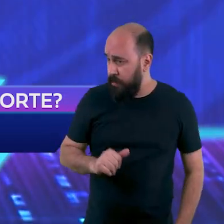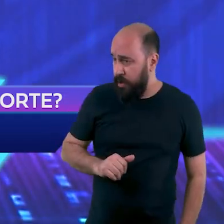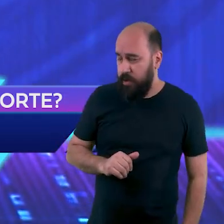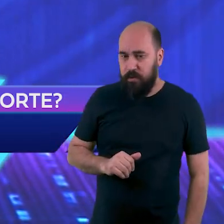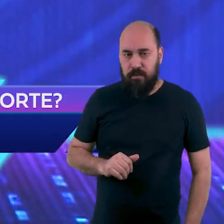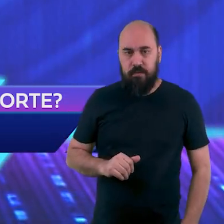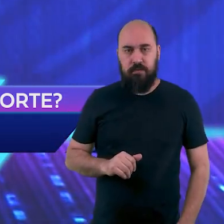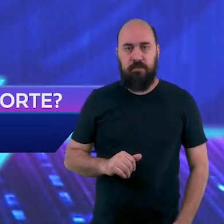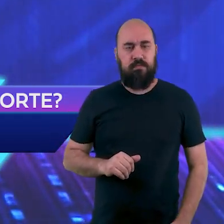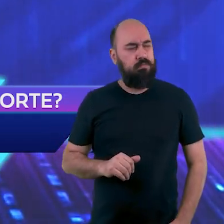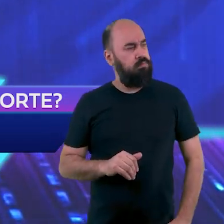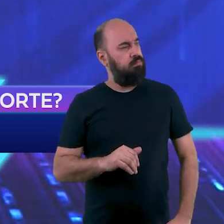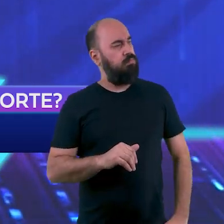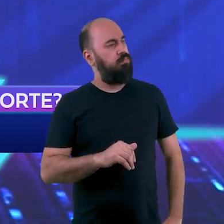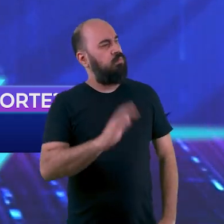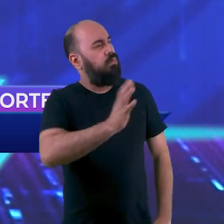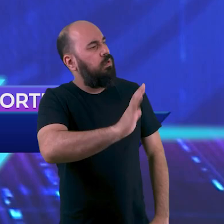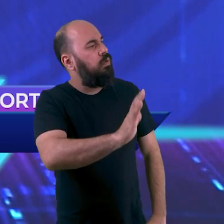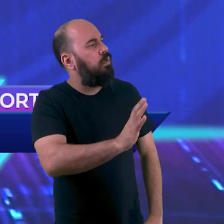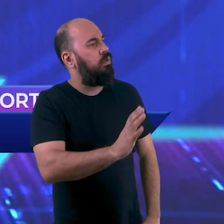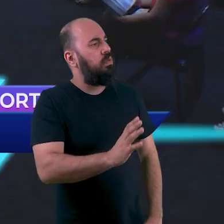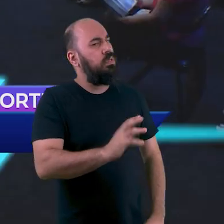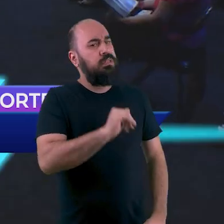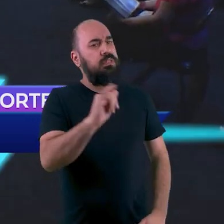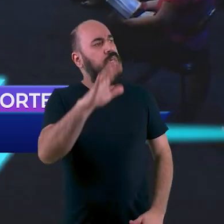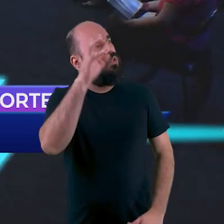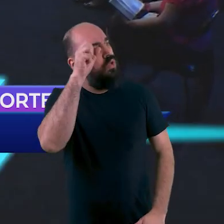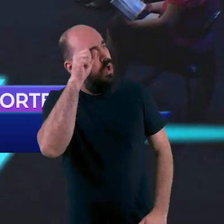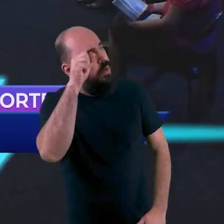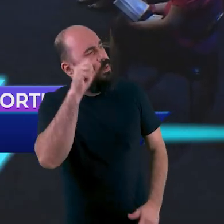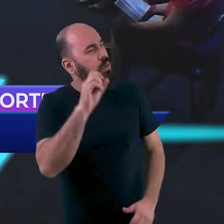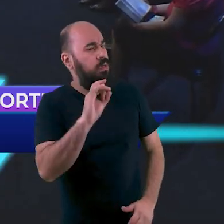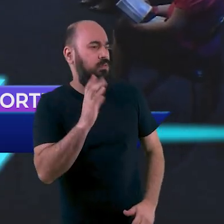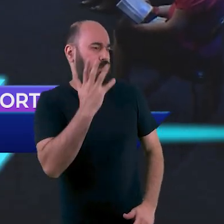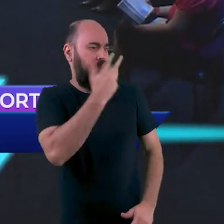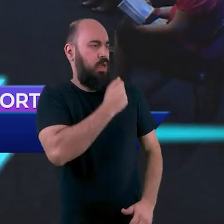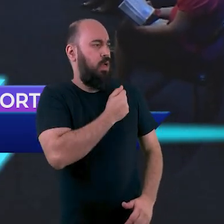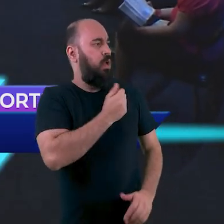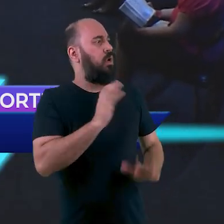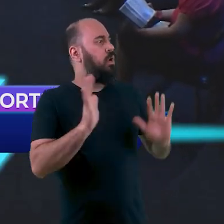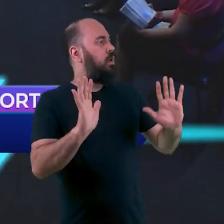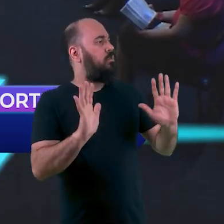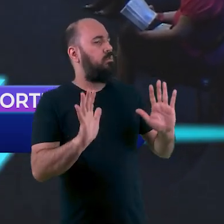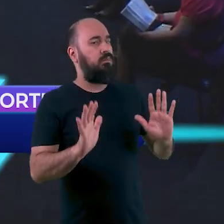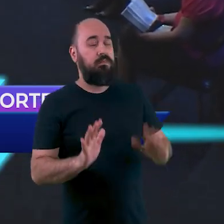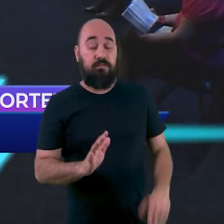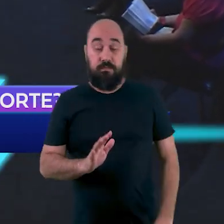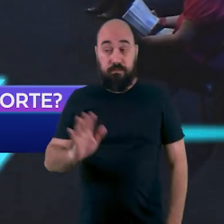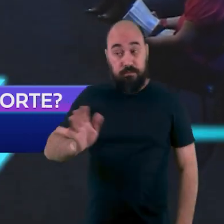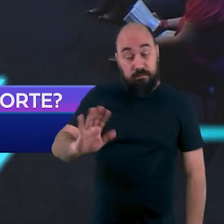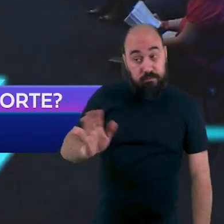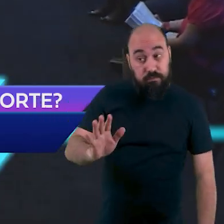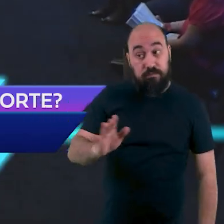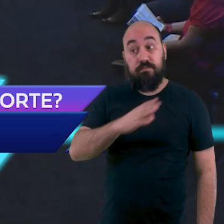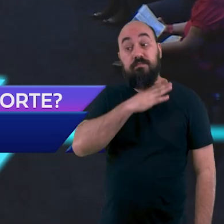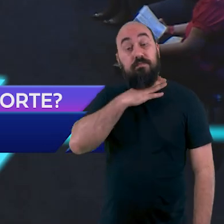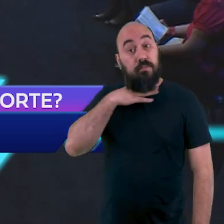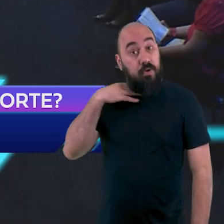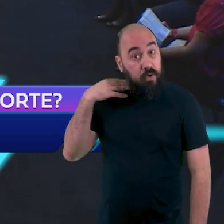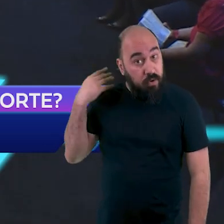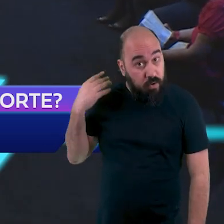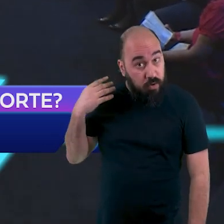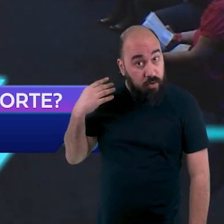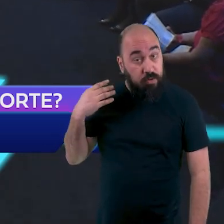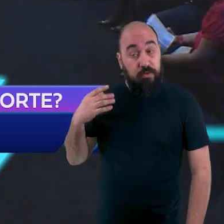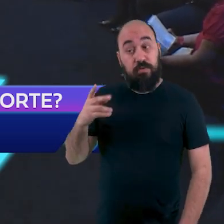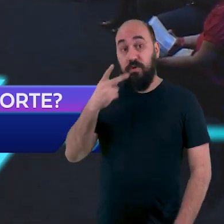discípulos: Senhor, se dorme, estará salvo. Jesus, porém, falara com respeito à morte de Lázaro, mas eles supunham